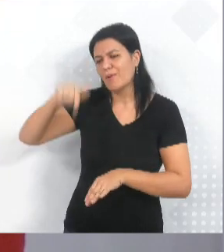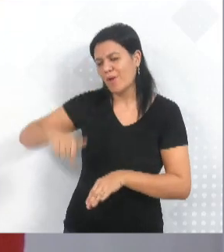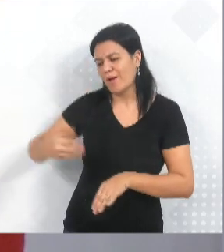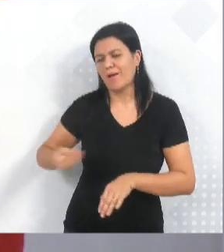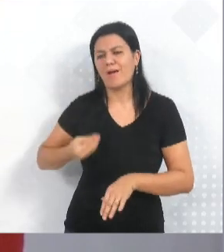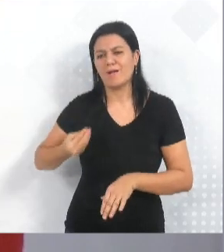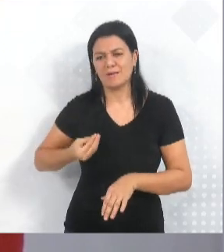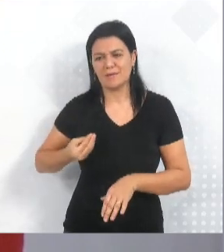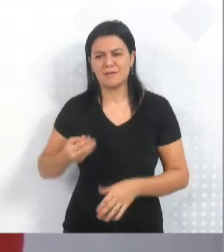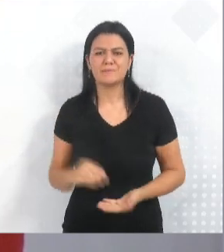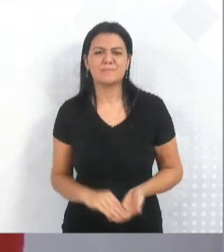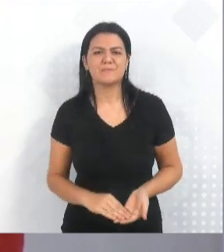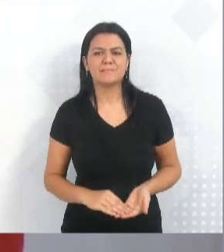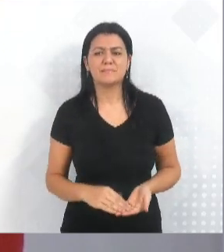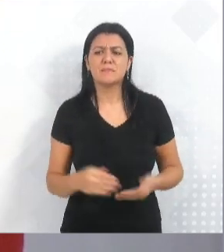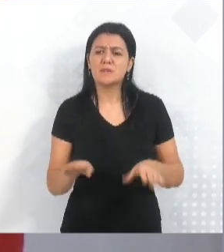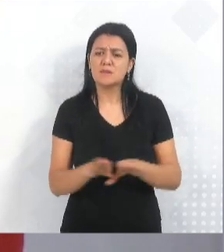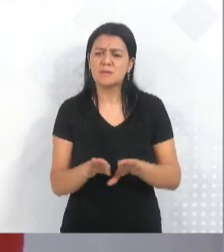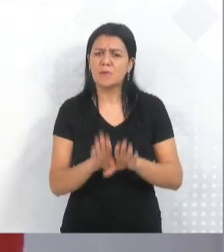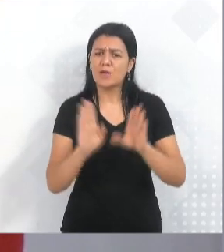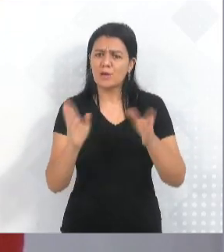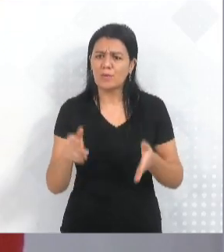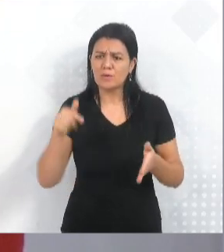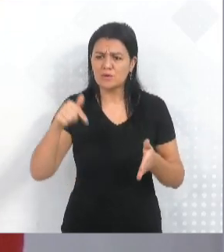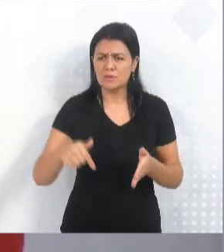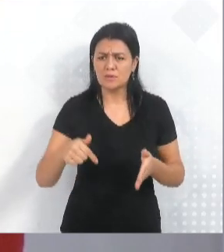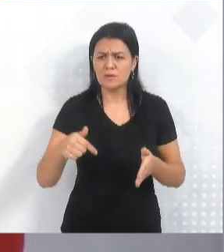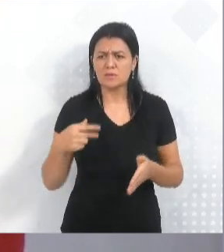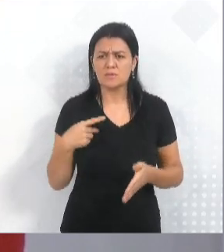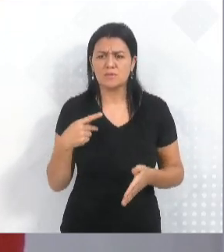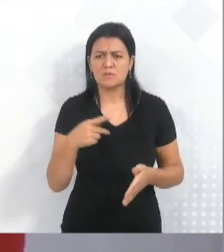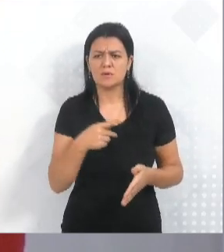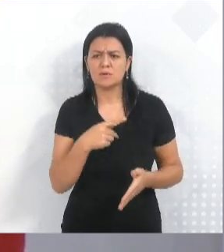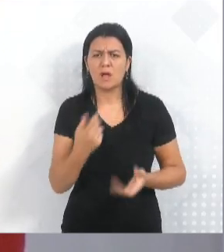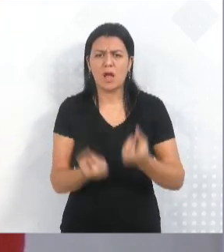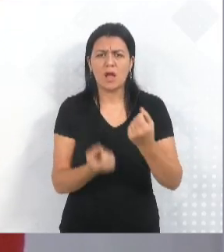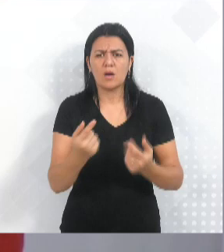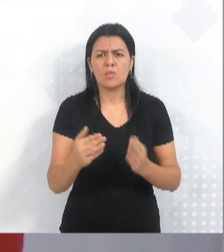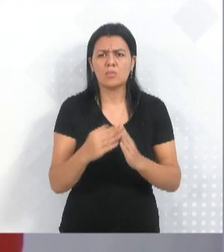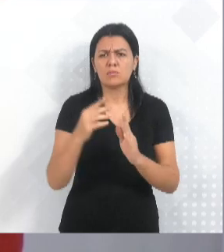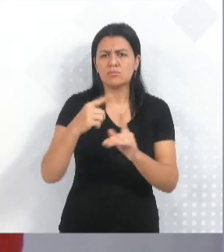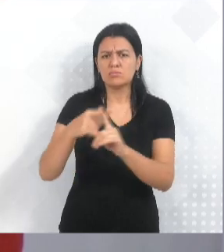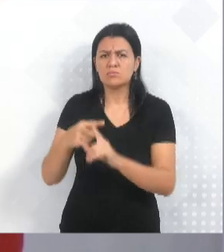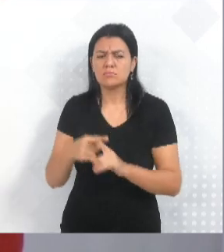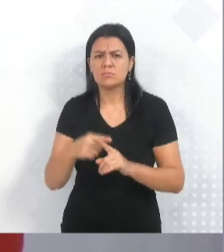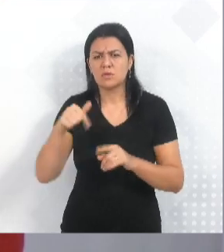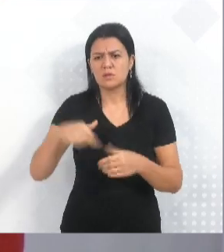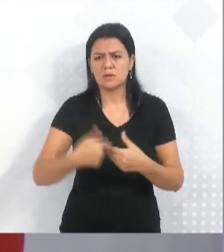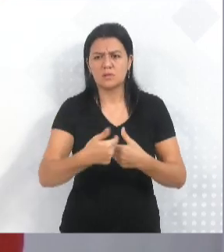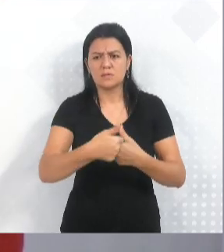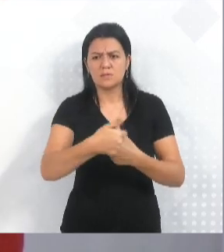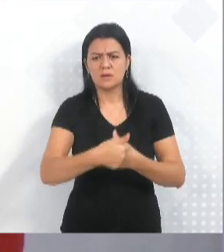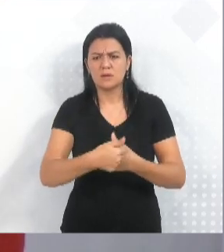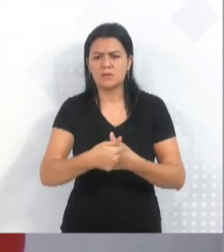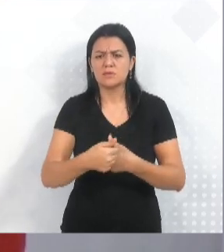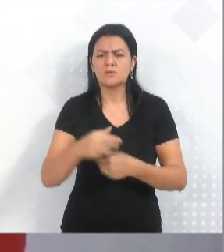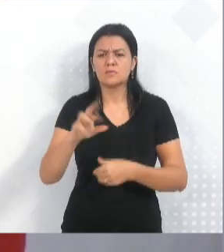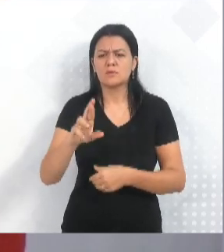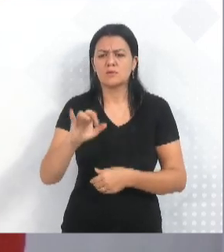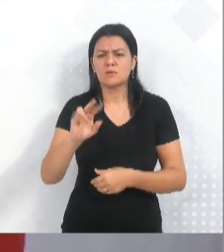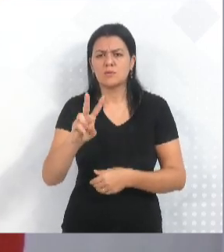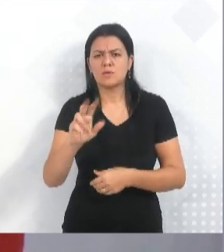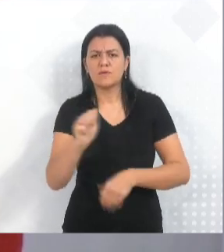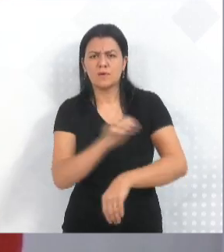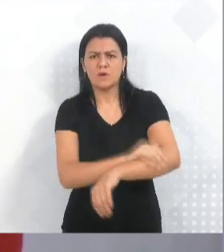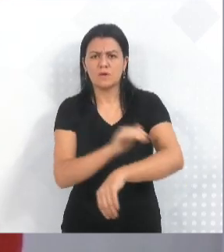presencialmente aqui. Me acompanham hoje os pastores de algumas igrejas da cidade, pastor Riva, da Assembleia de Deus,